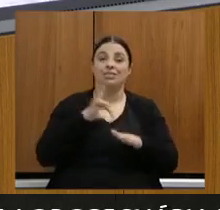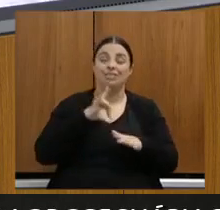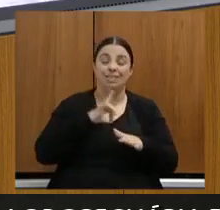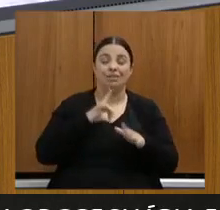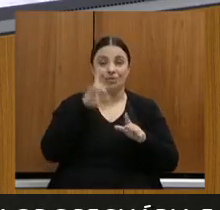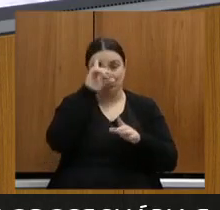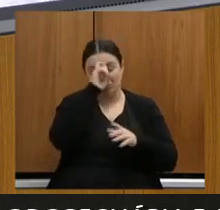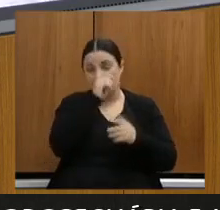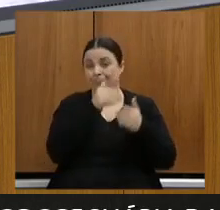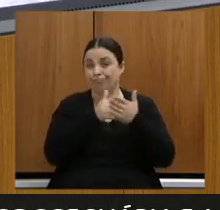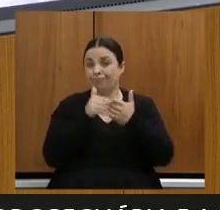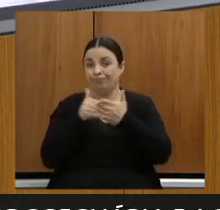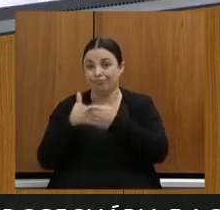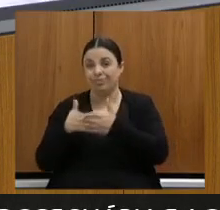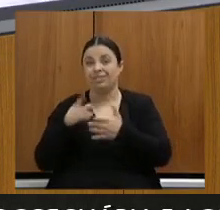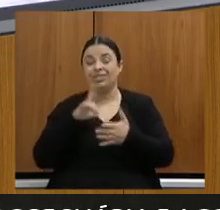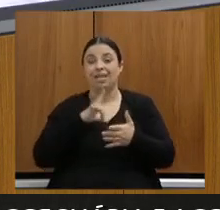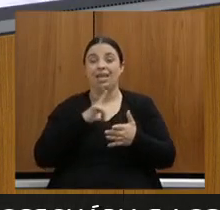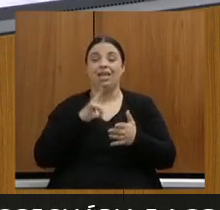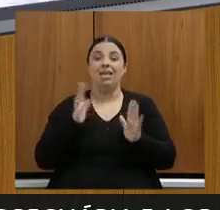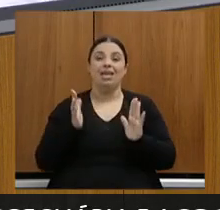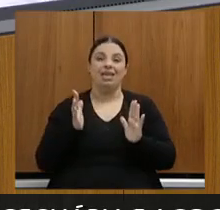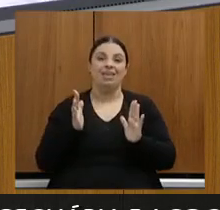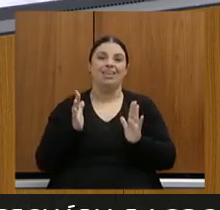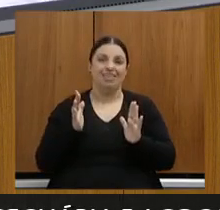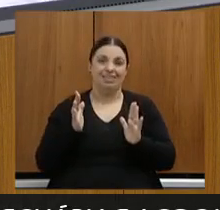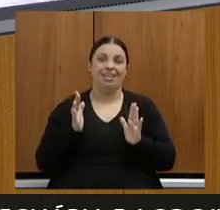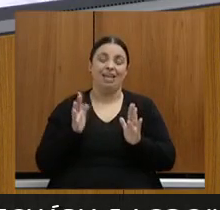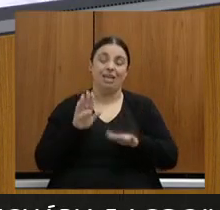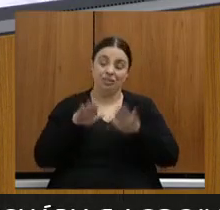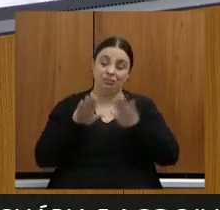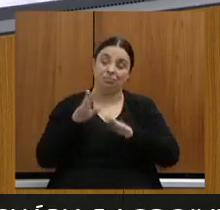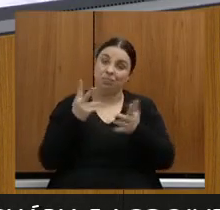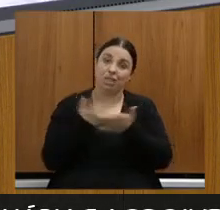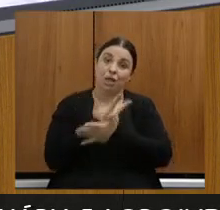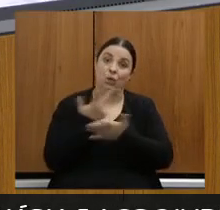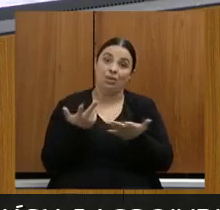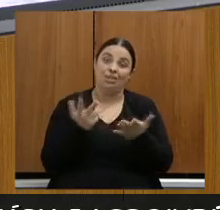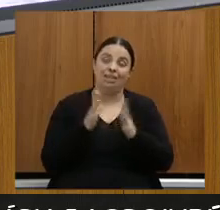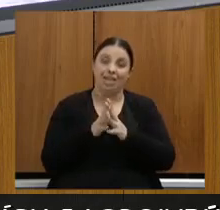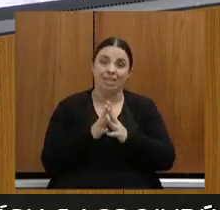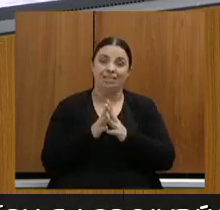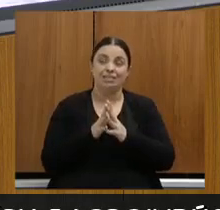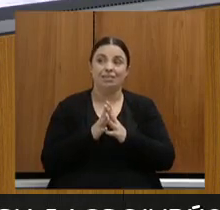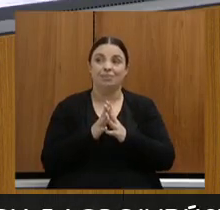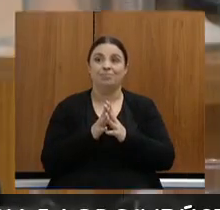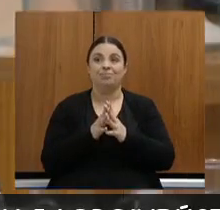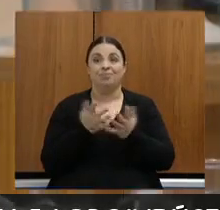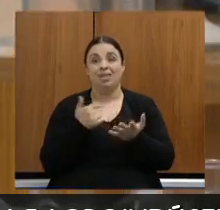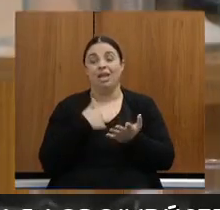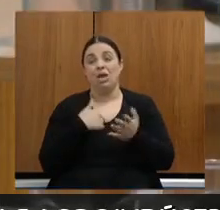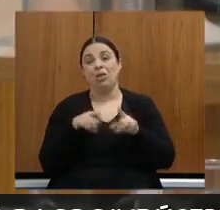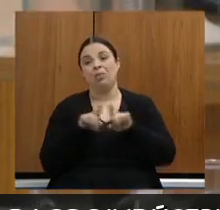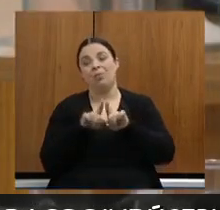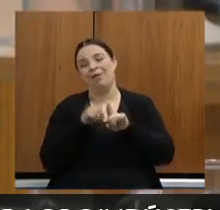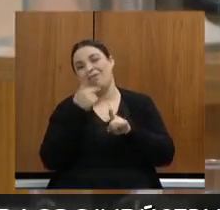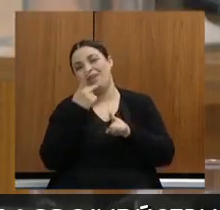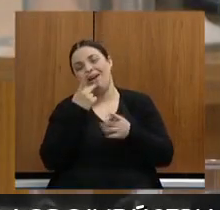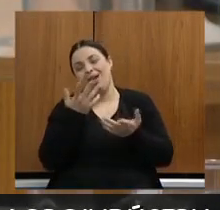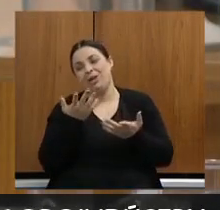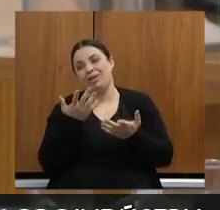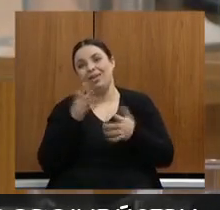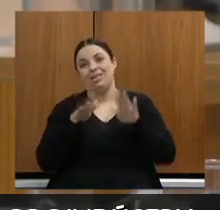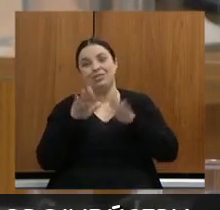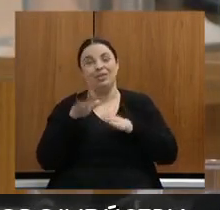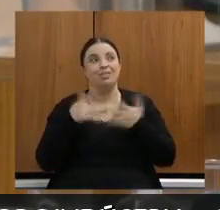tropelos né do xiismo muitas vezes e aqui né sem querer fazer minha culpa da estrutura